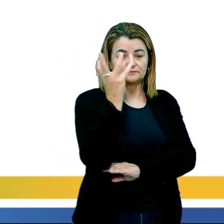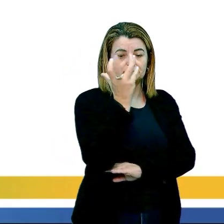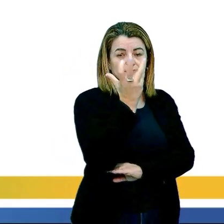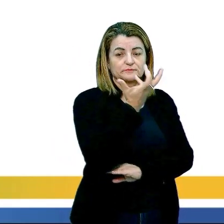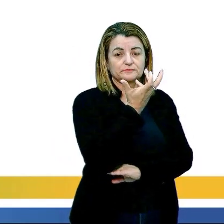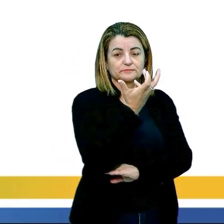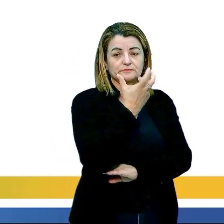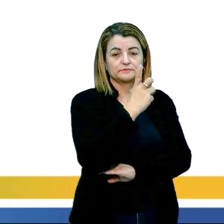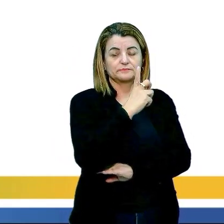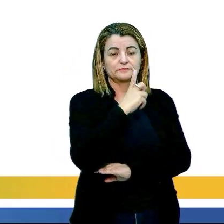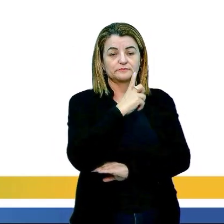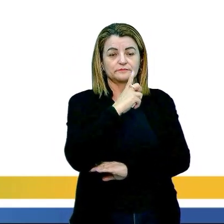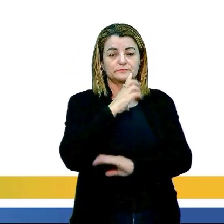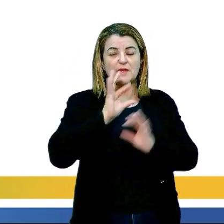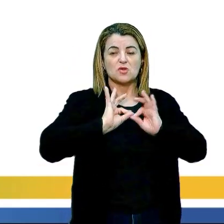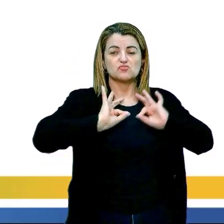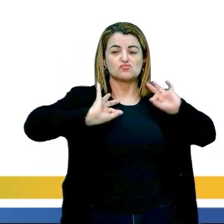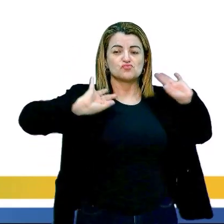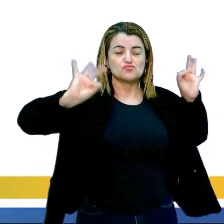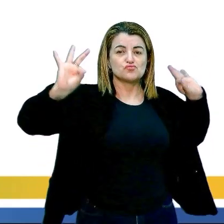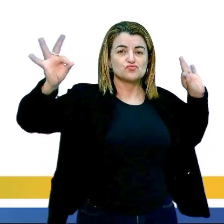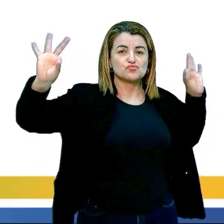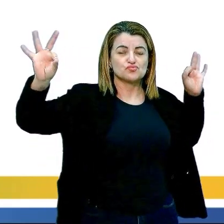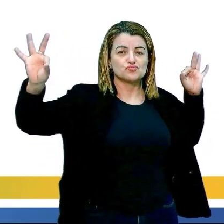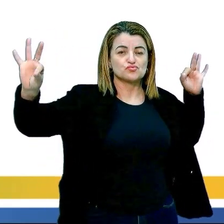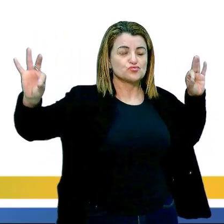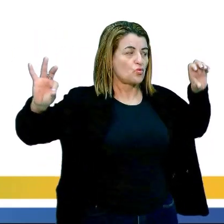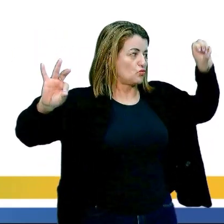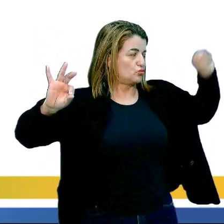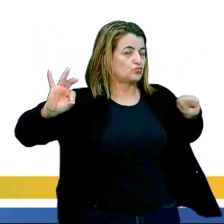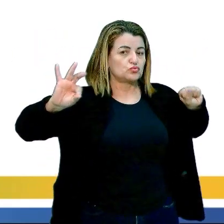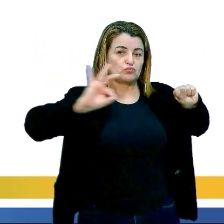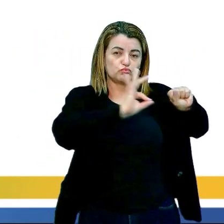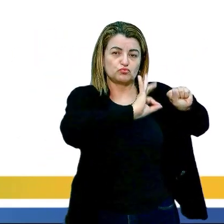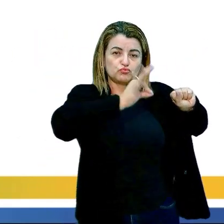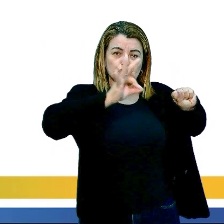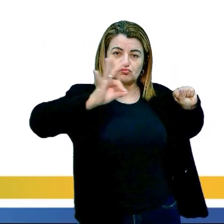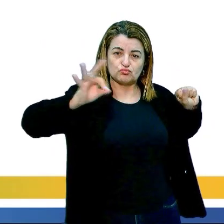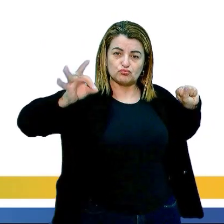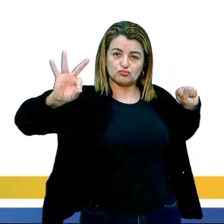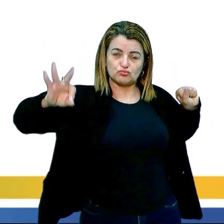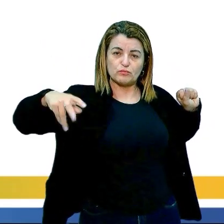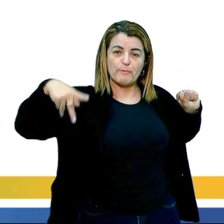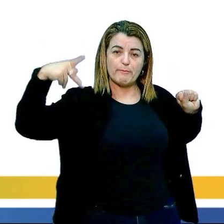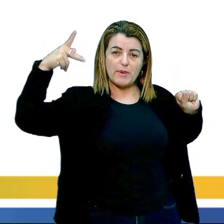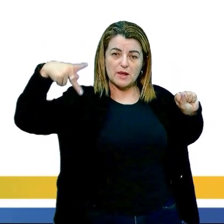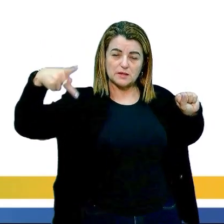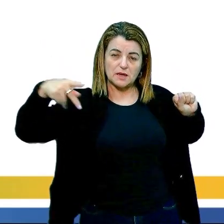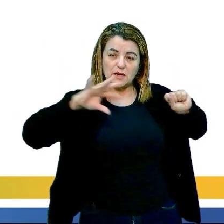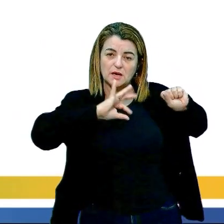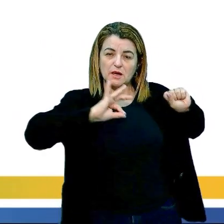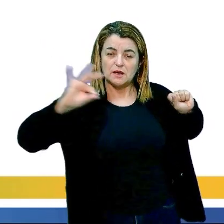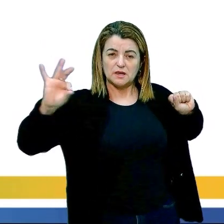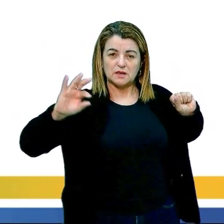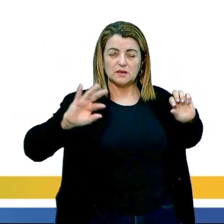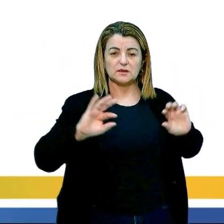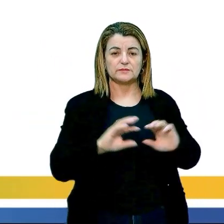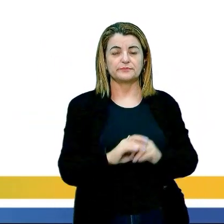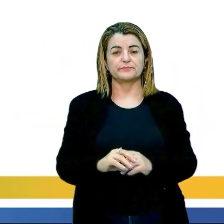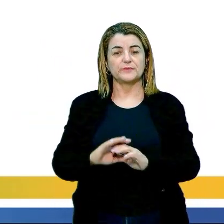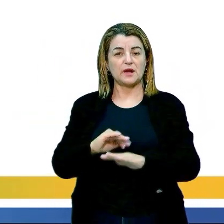lá do Rio Grande do Sul, passa pela Santa Catarina, Paraná, aí